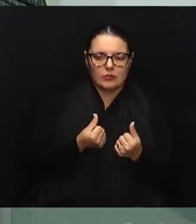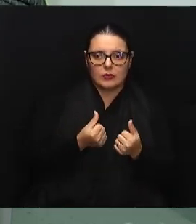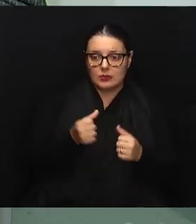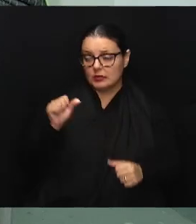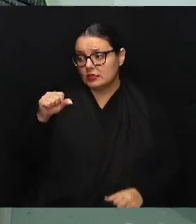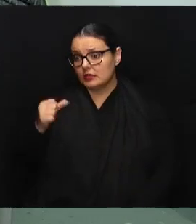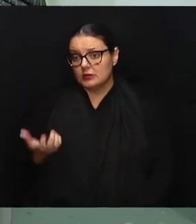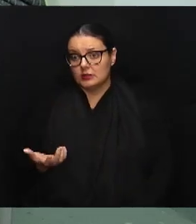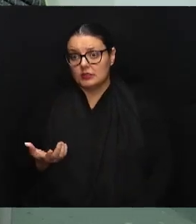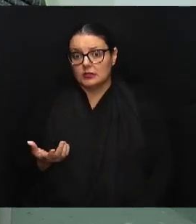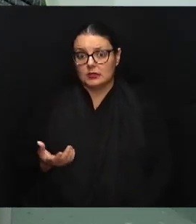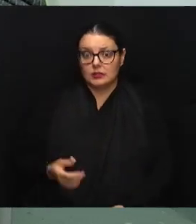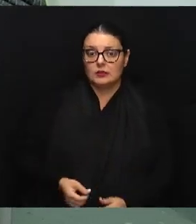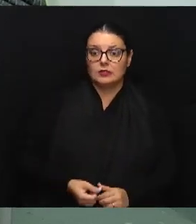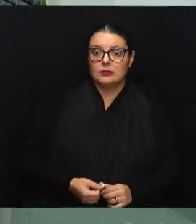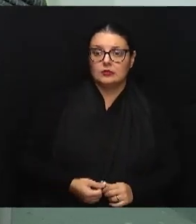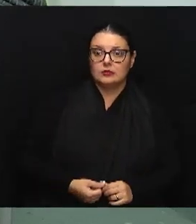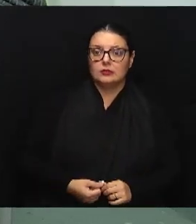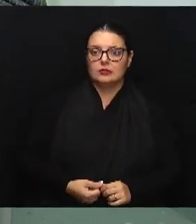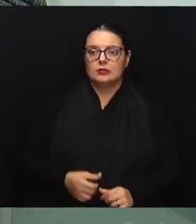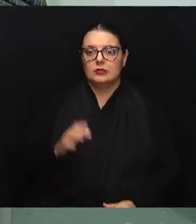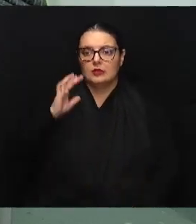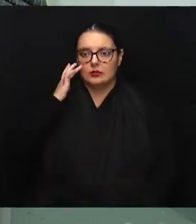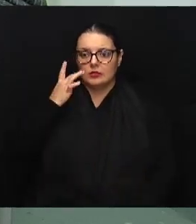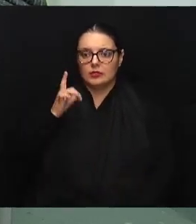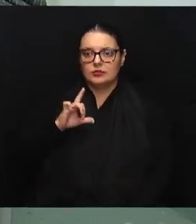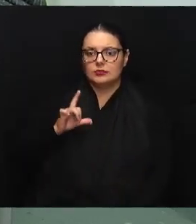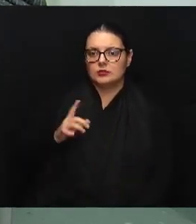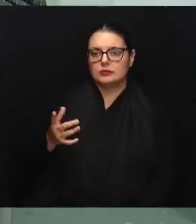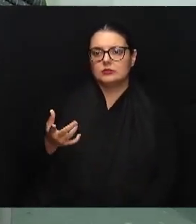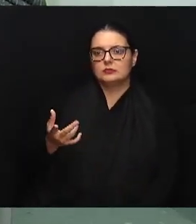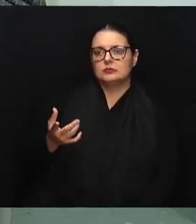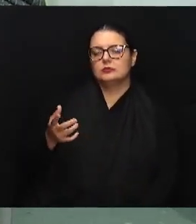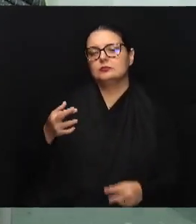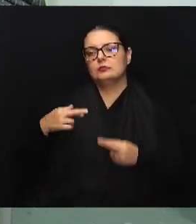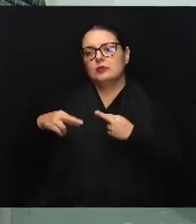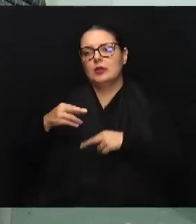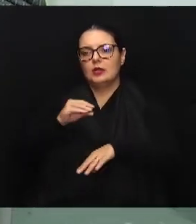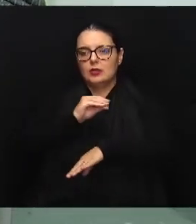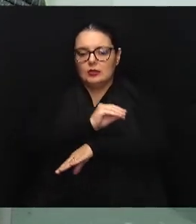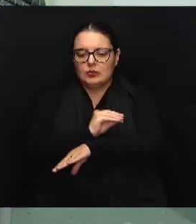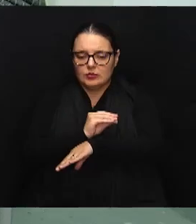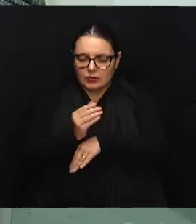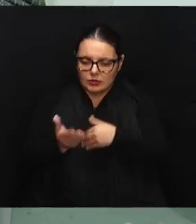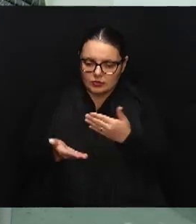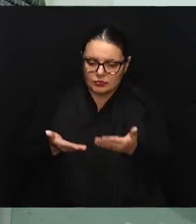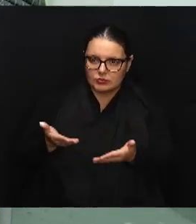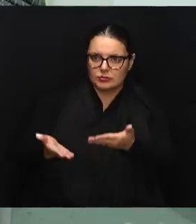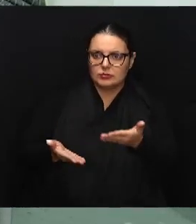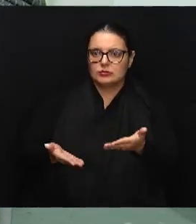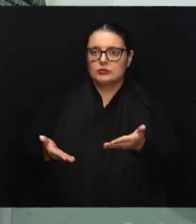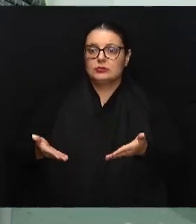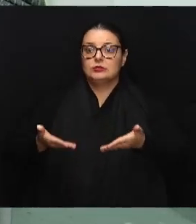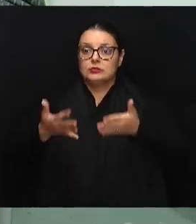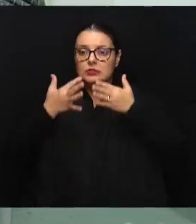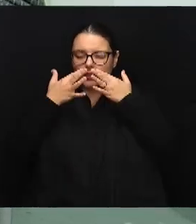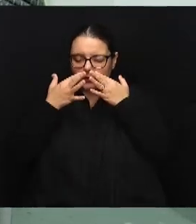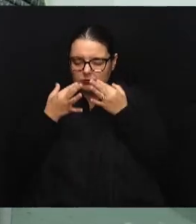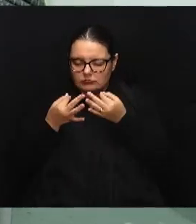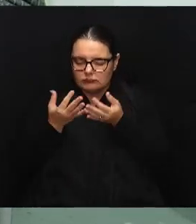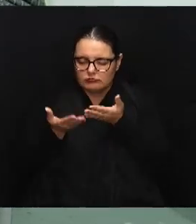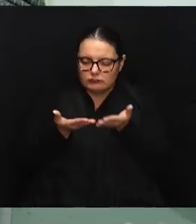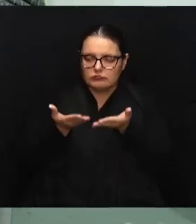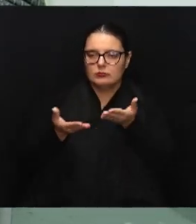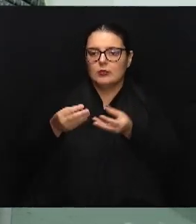Sim, exatamente. Eu acho que tem muito a ver, assim, a questão do cuidar, né? De dar essa atenção, e isso